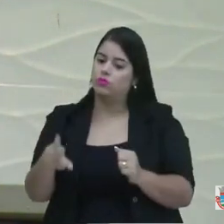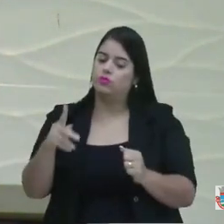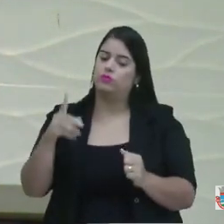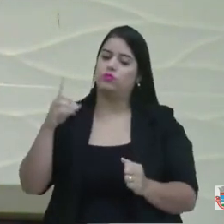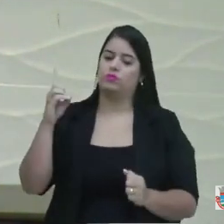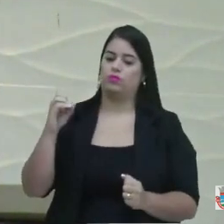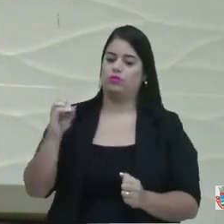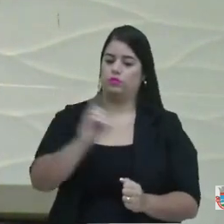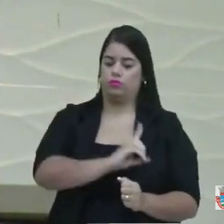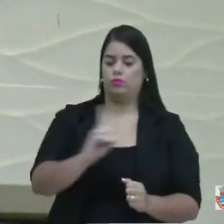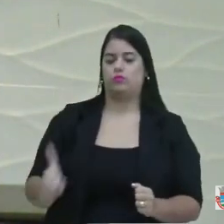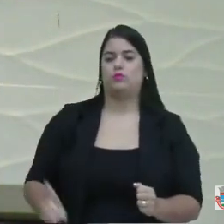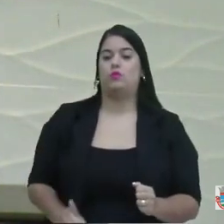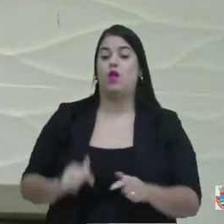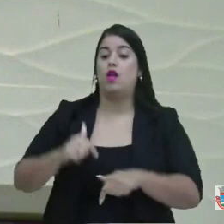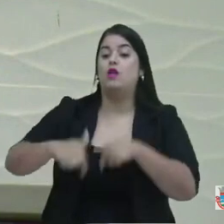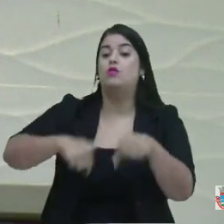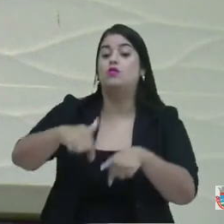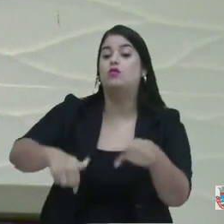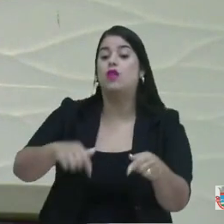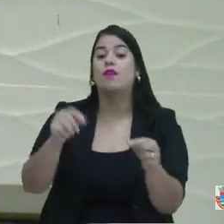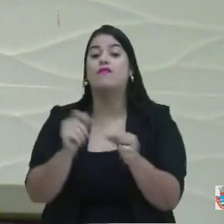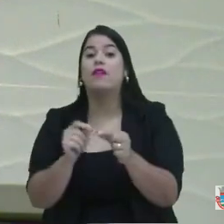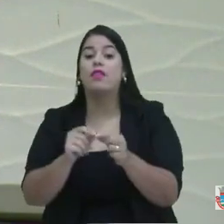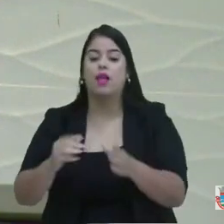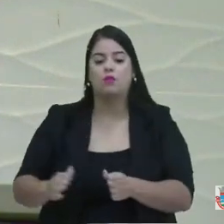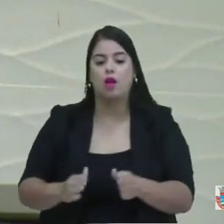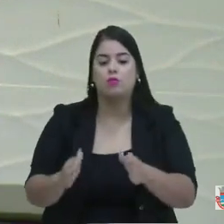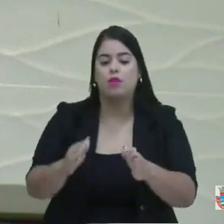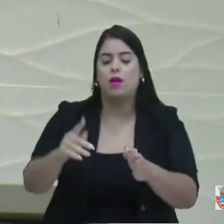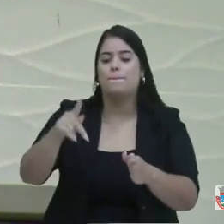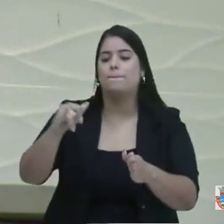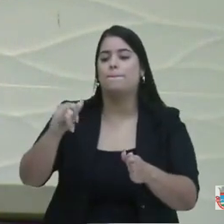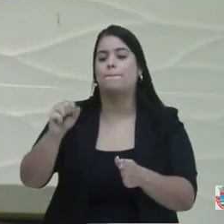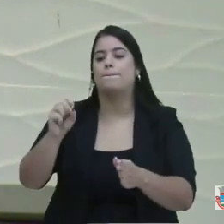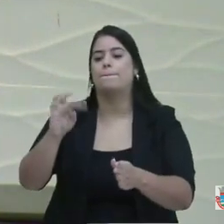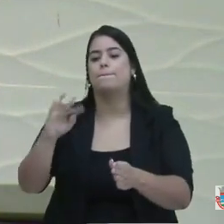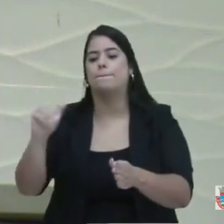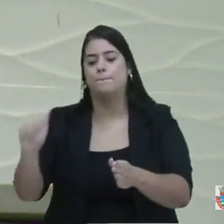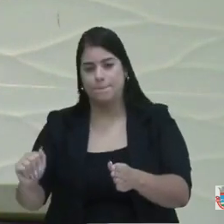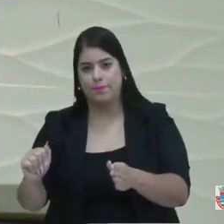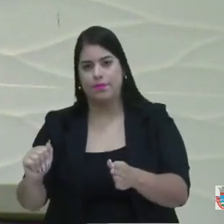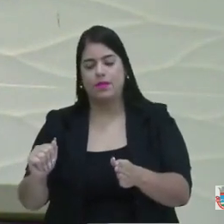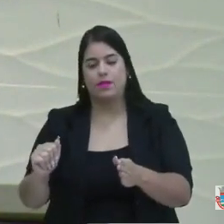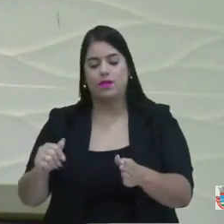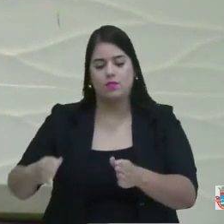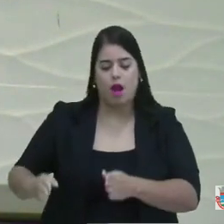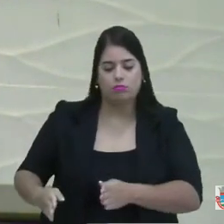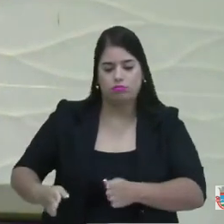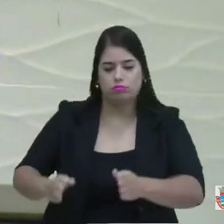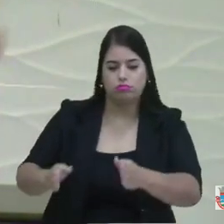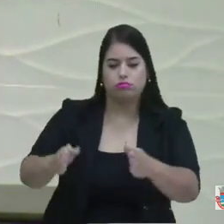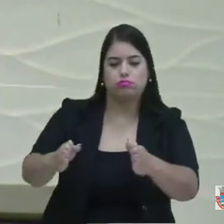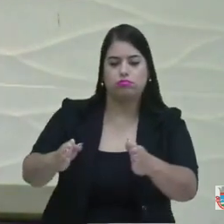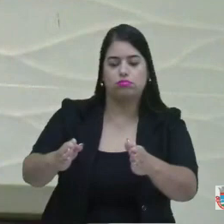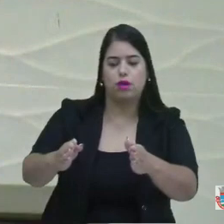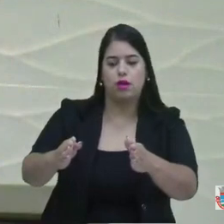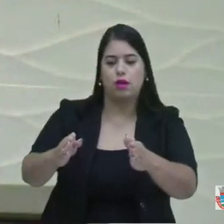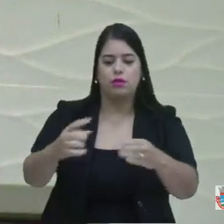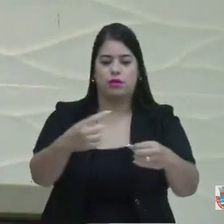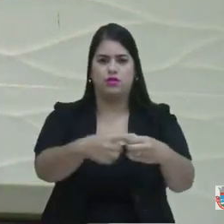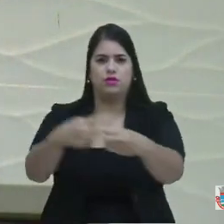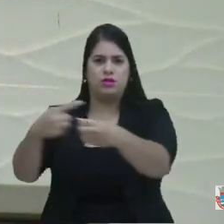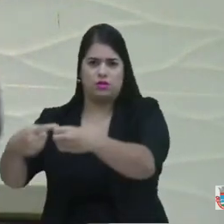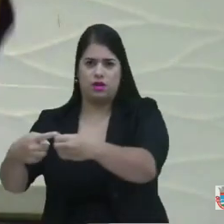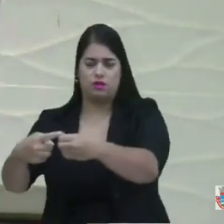fazer a estrada, a pista, que liga de São Bento I na Cachoeirinha, porque lá é uma estrada de barro.